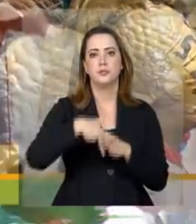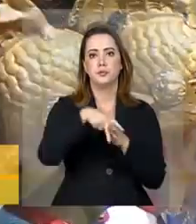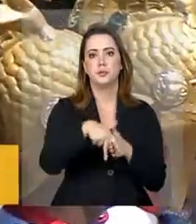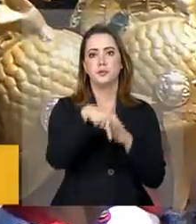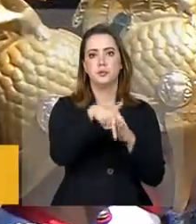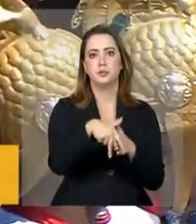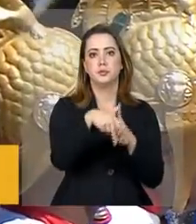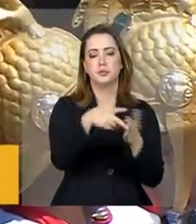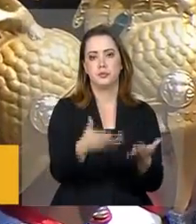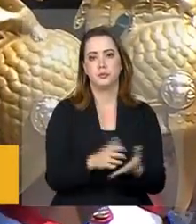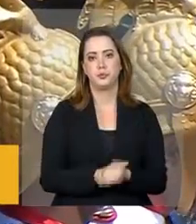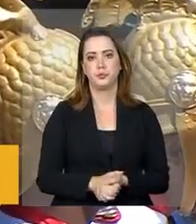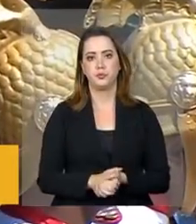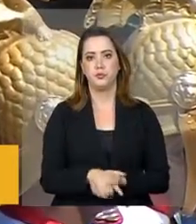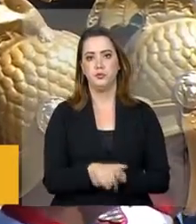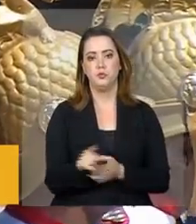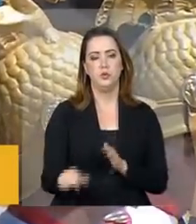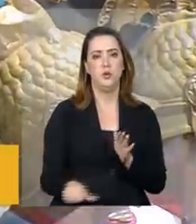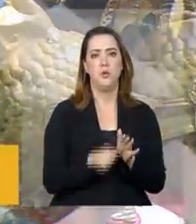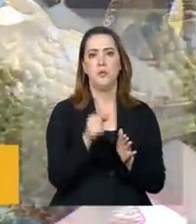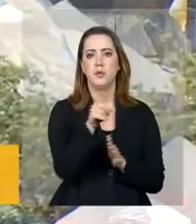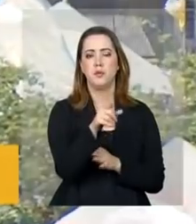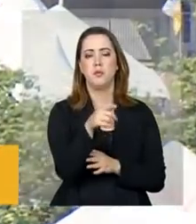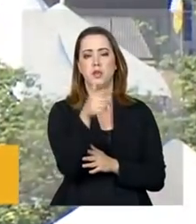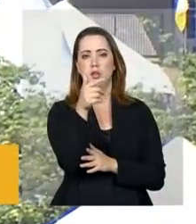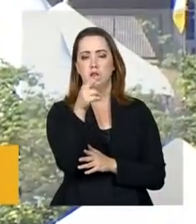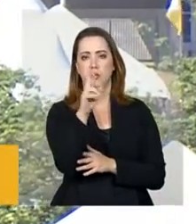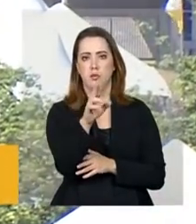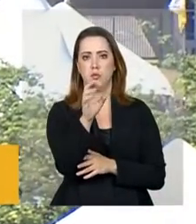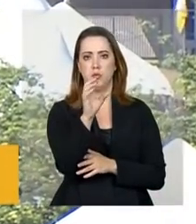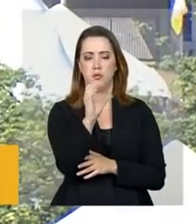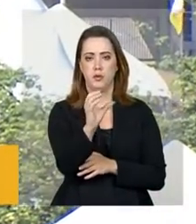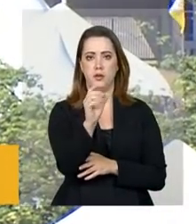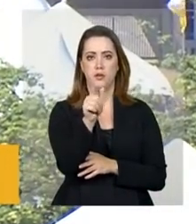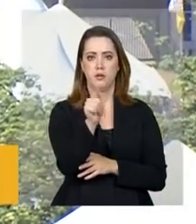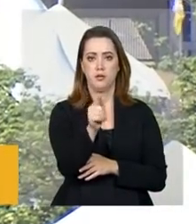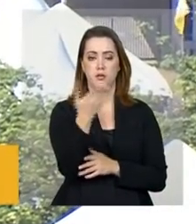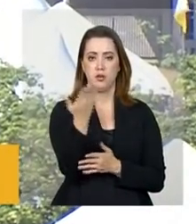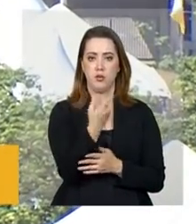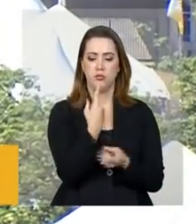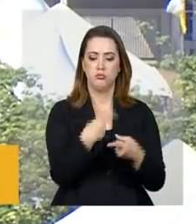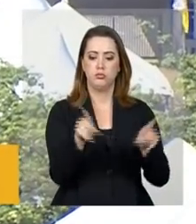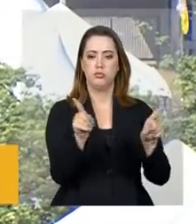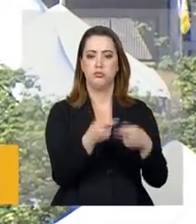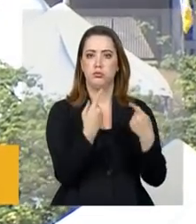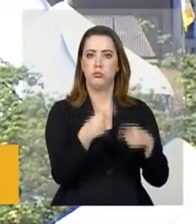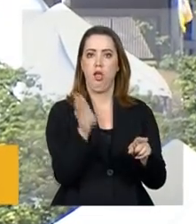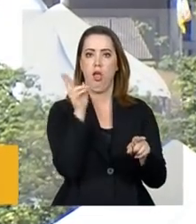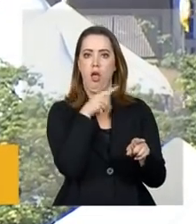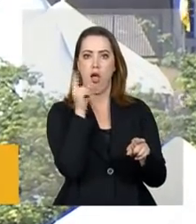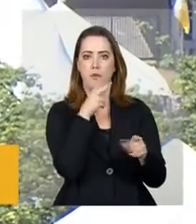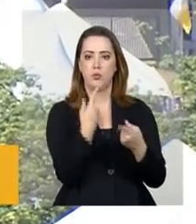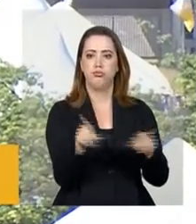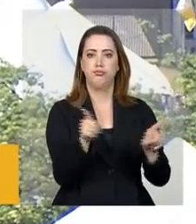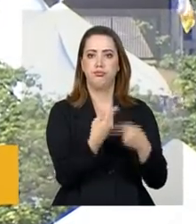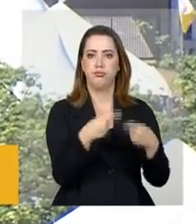Isso. A banda do primeiro RCG já mudou o ritmo, agora é um ritmo mais acelerado, justamente para dar o ritmo de